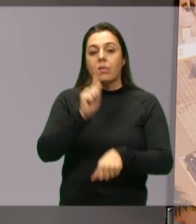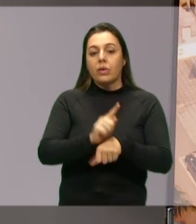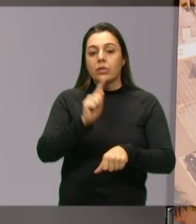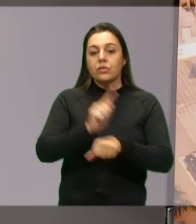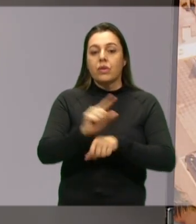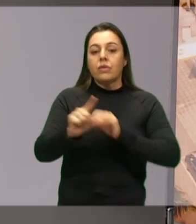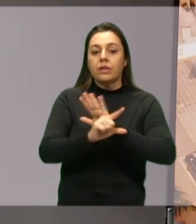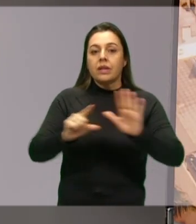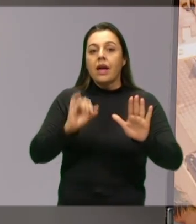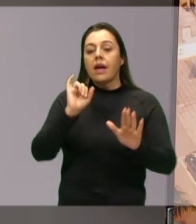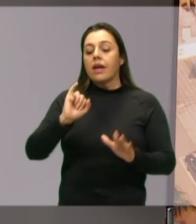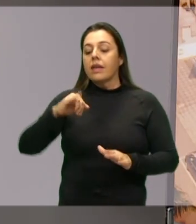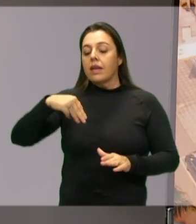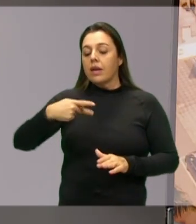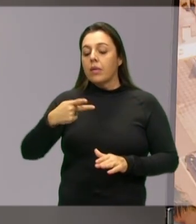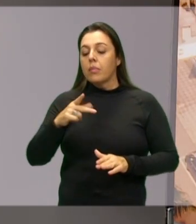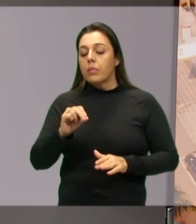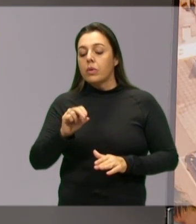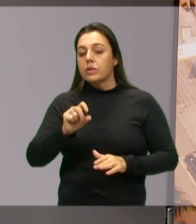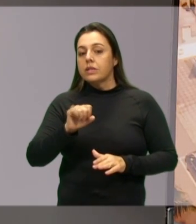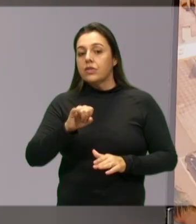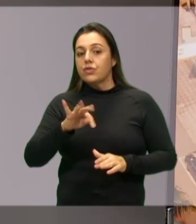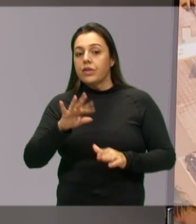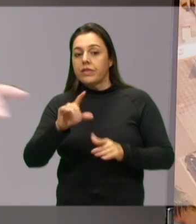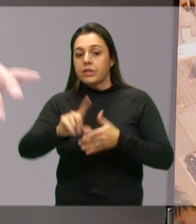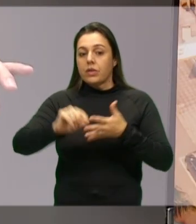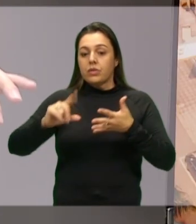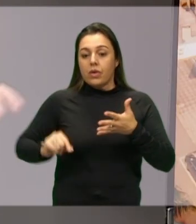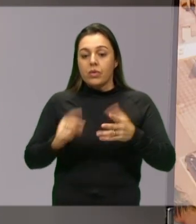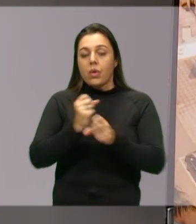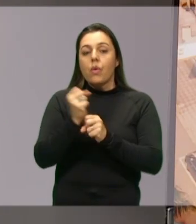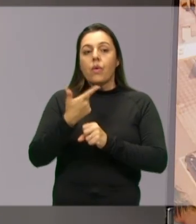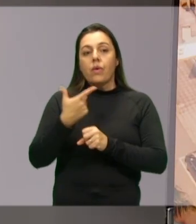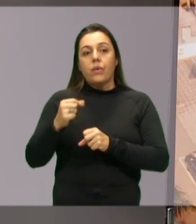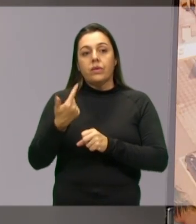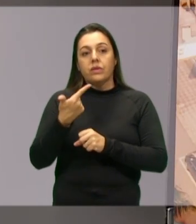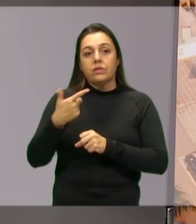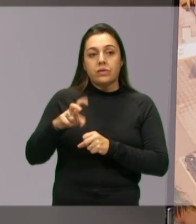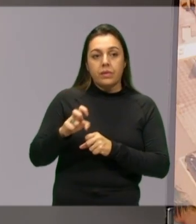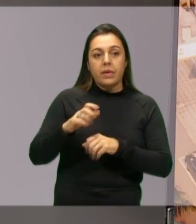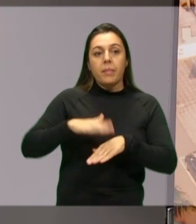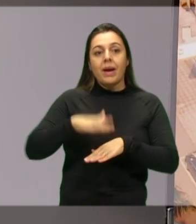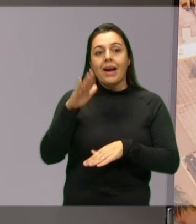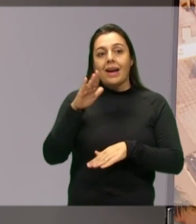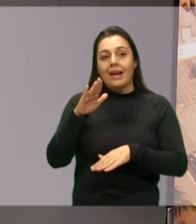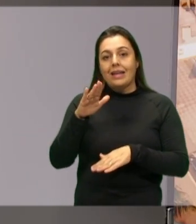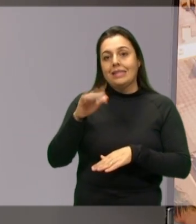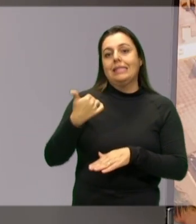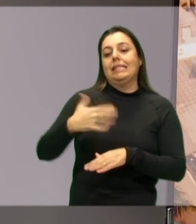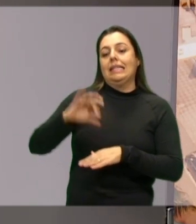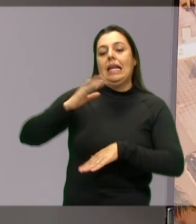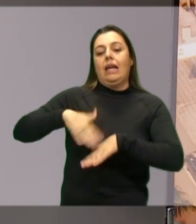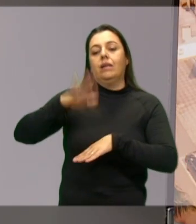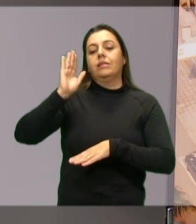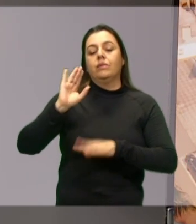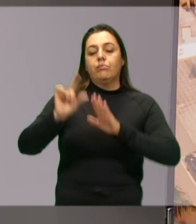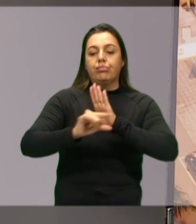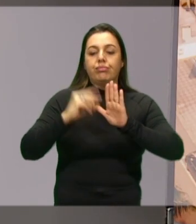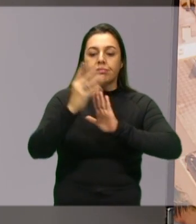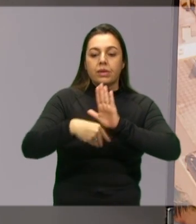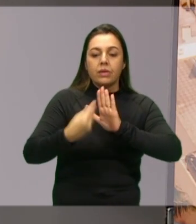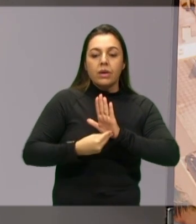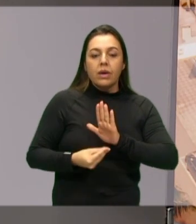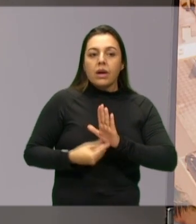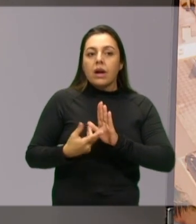emendas impositivas. O senhor selecionou agora, para 2025, mais de uma dezena de emendas